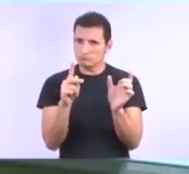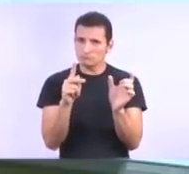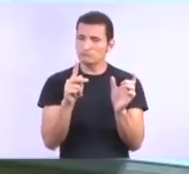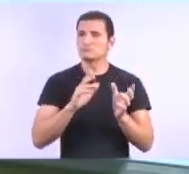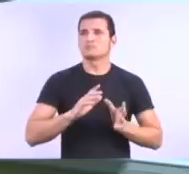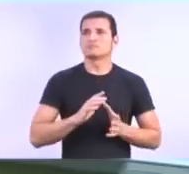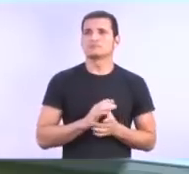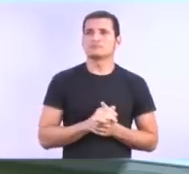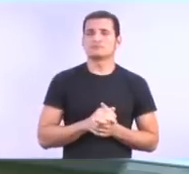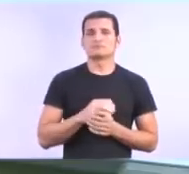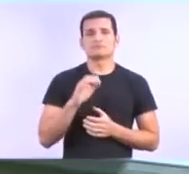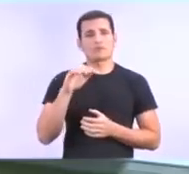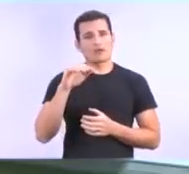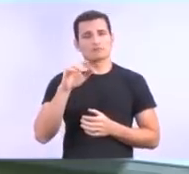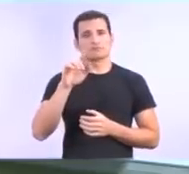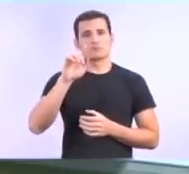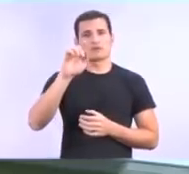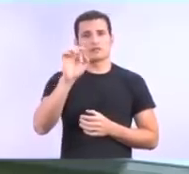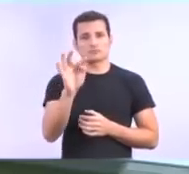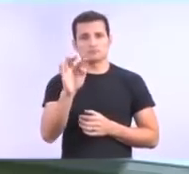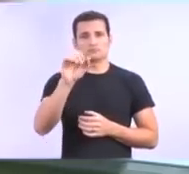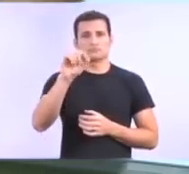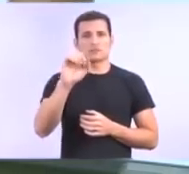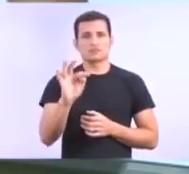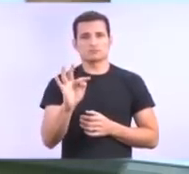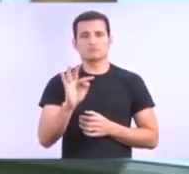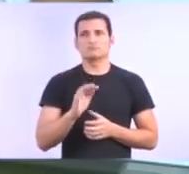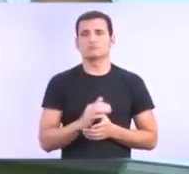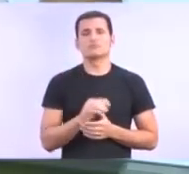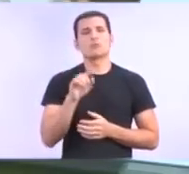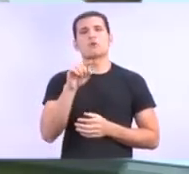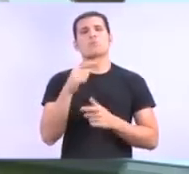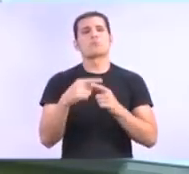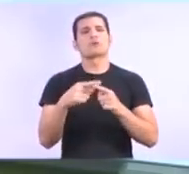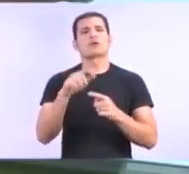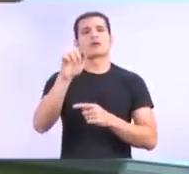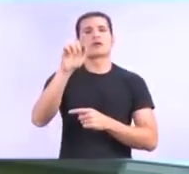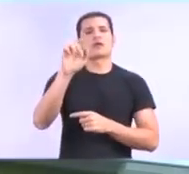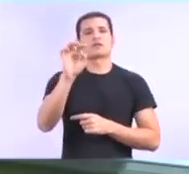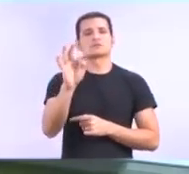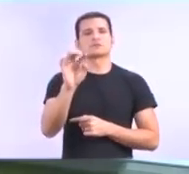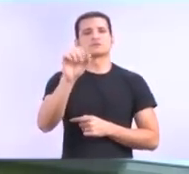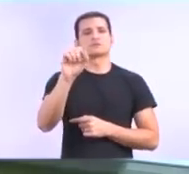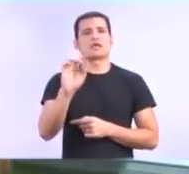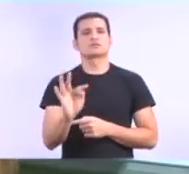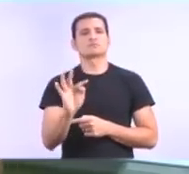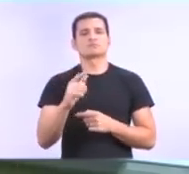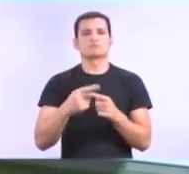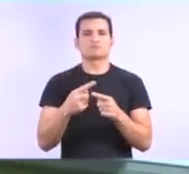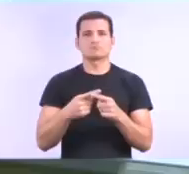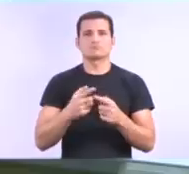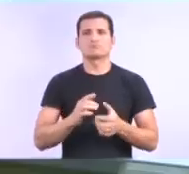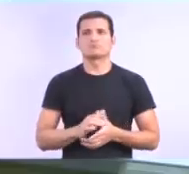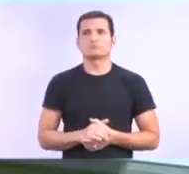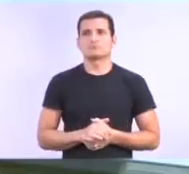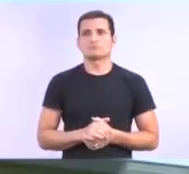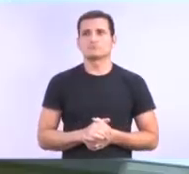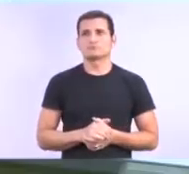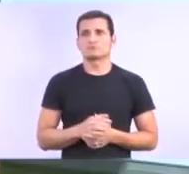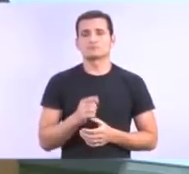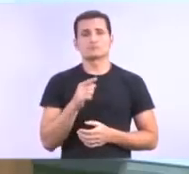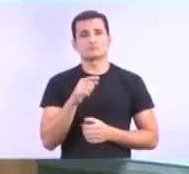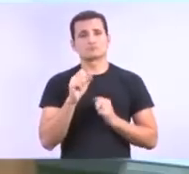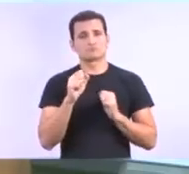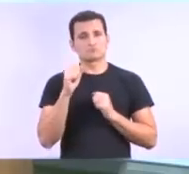isso aí é o guarda-costas. Qual é a vantagem desse guarda-costas aqui? Qual é a vantagem do get e do set? A vantagem é que esse guarda-costas pode ser um